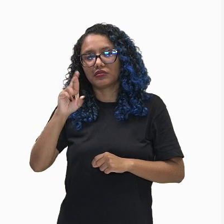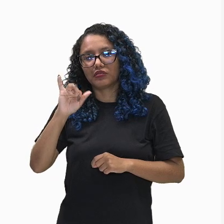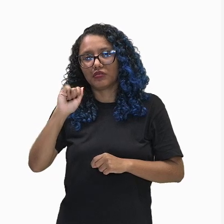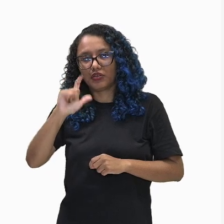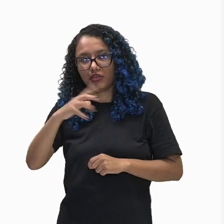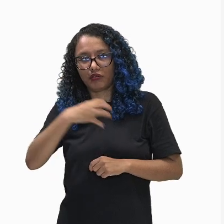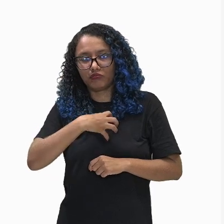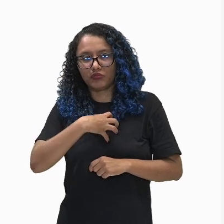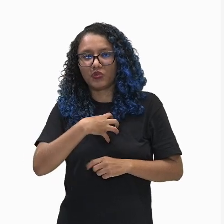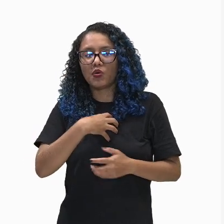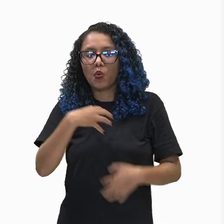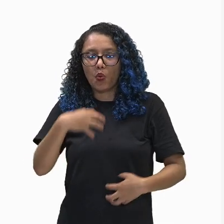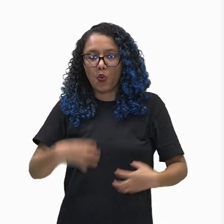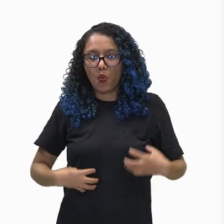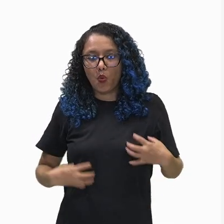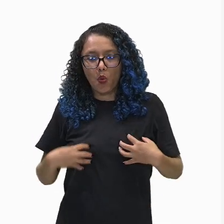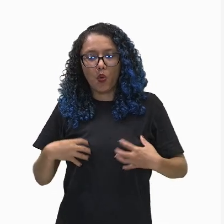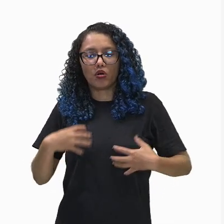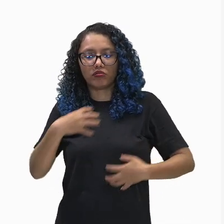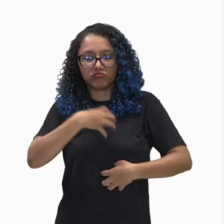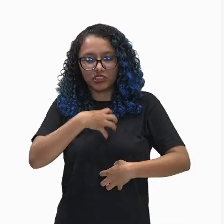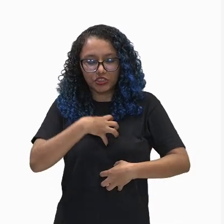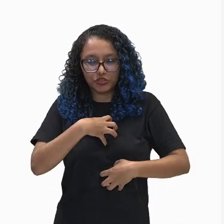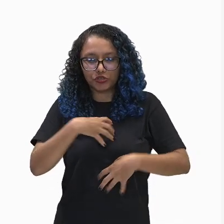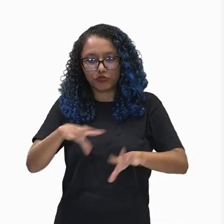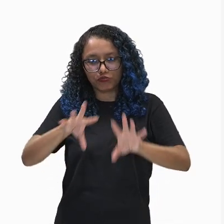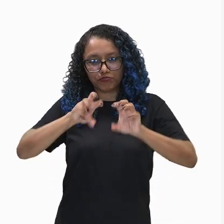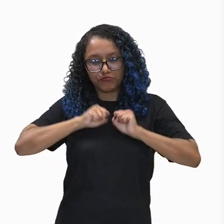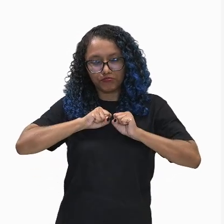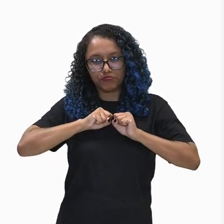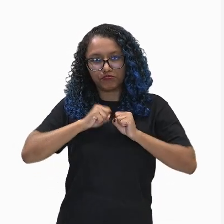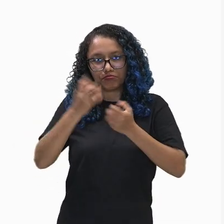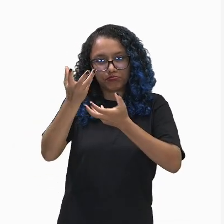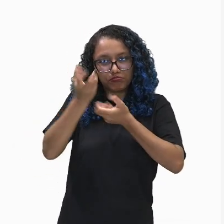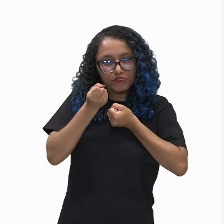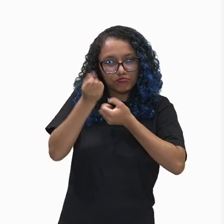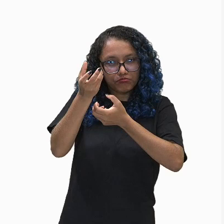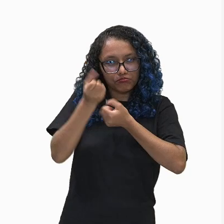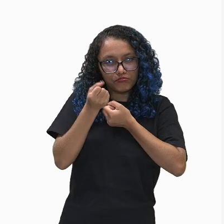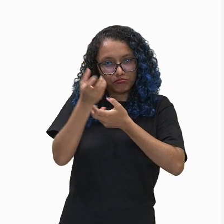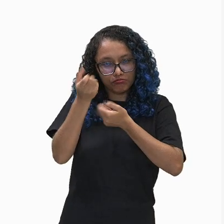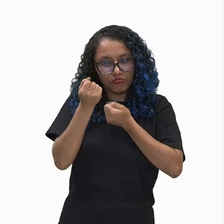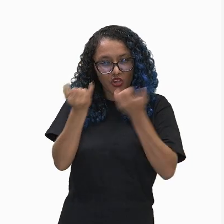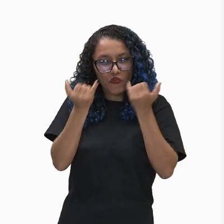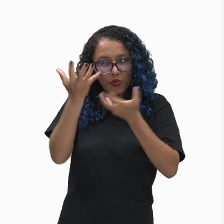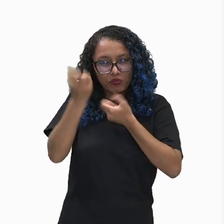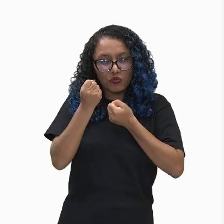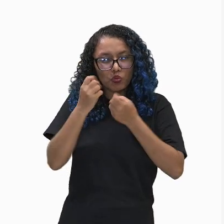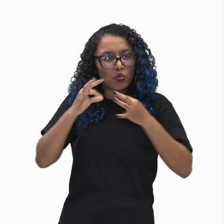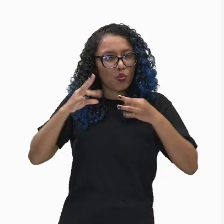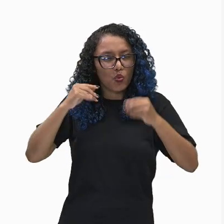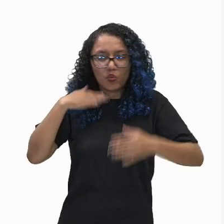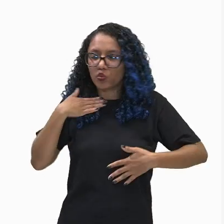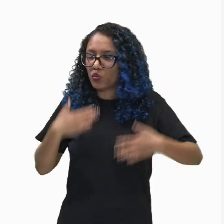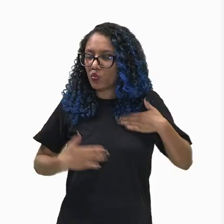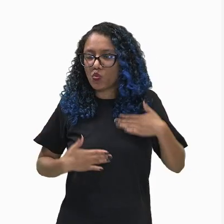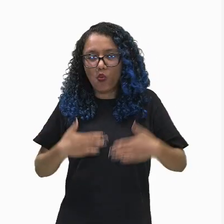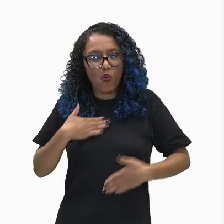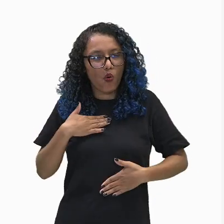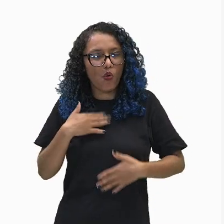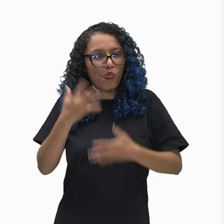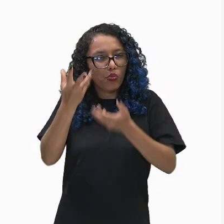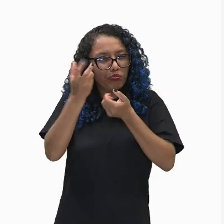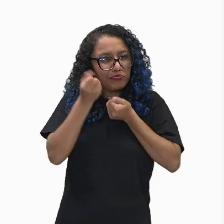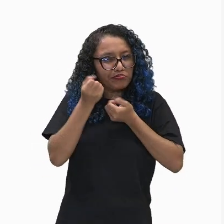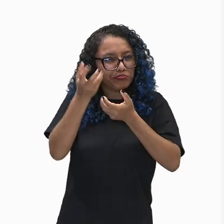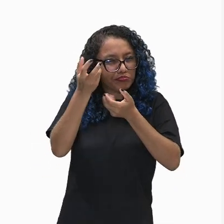dos órgãos, dos sentidos, e de receptores sensoriais por todo o corpo,